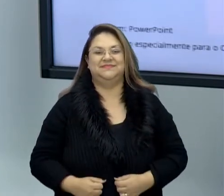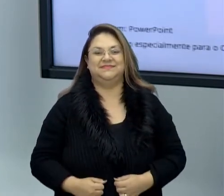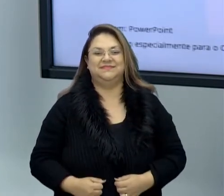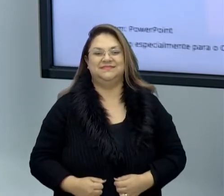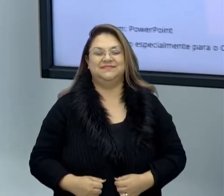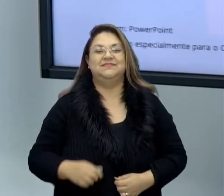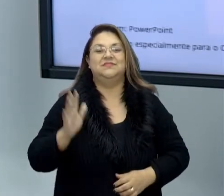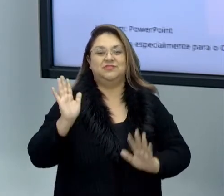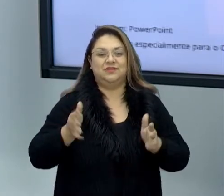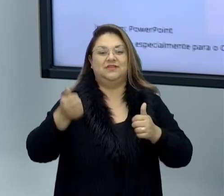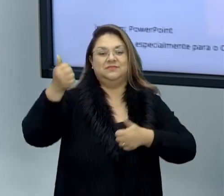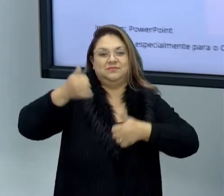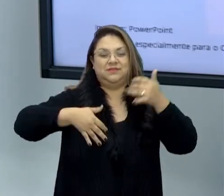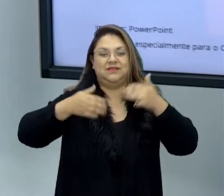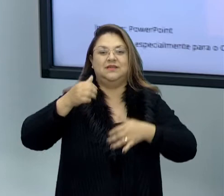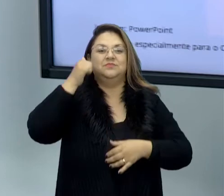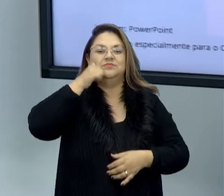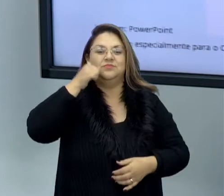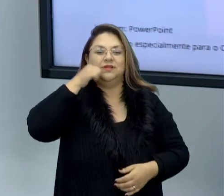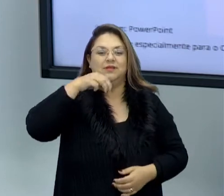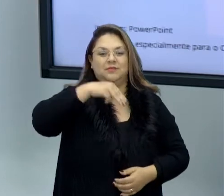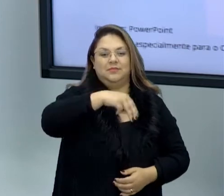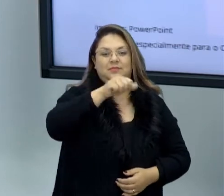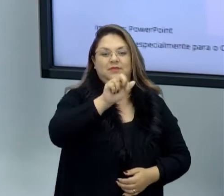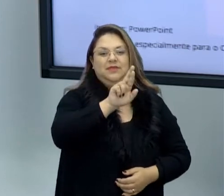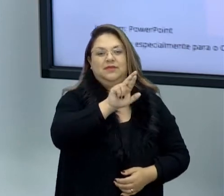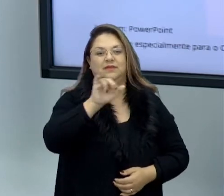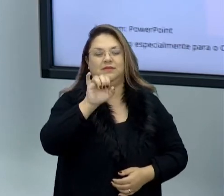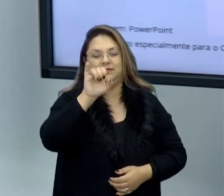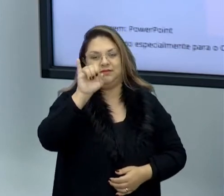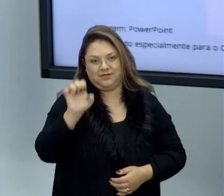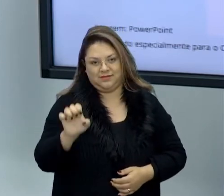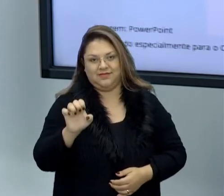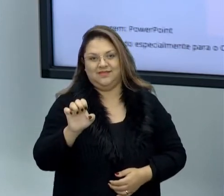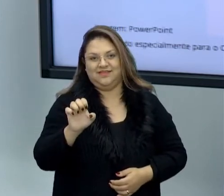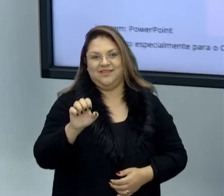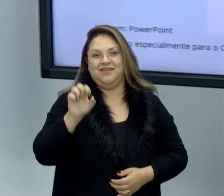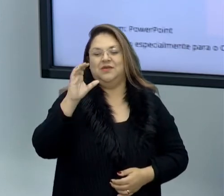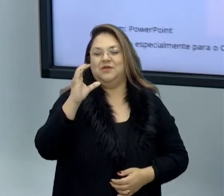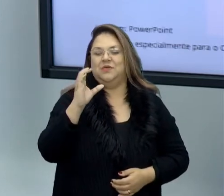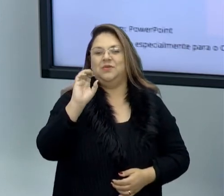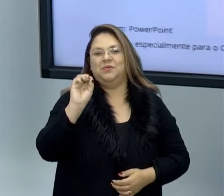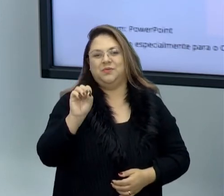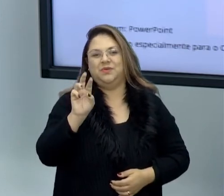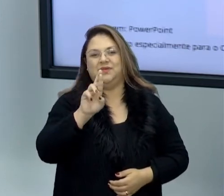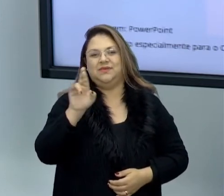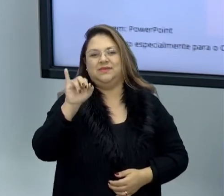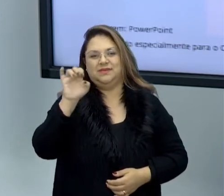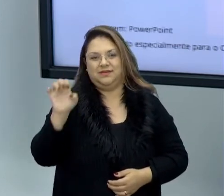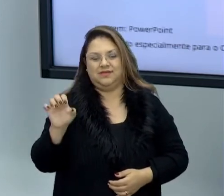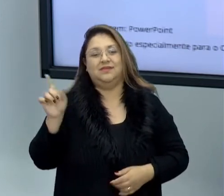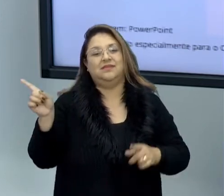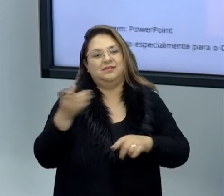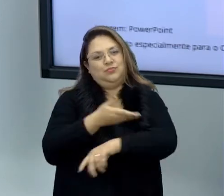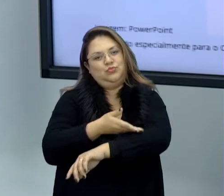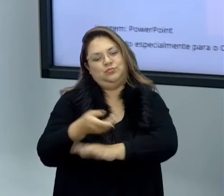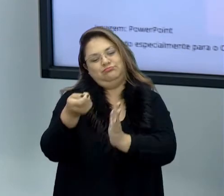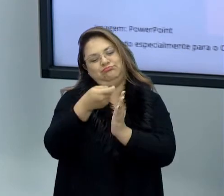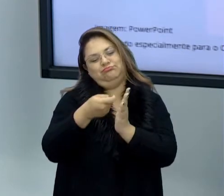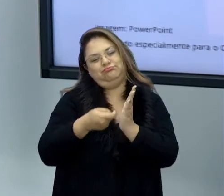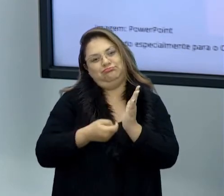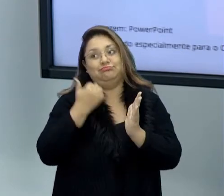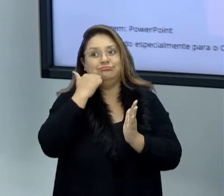né? Que ela anotava ali as descobertas, né? E as observações que ela fazia, assim como todos os outros cientistas. Você também pode usar